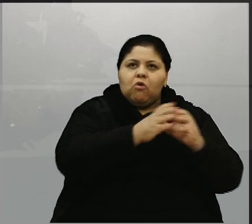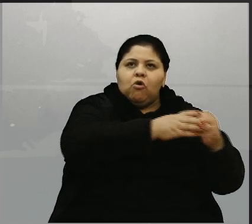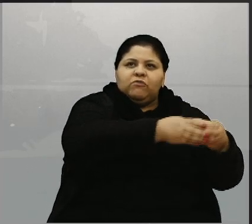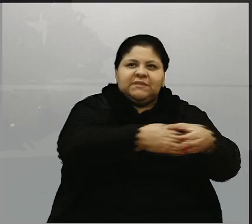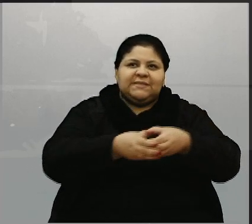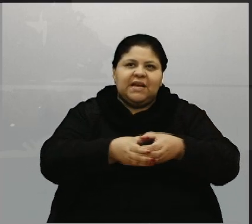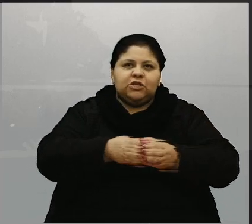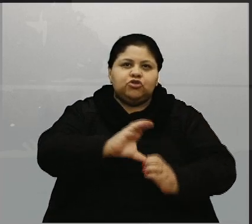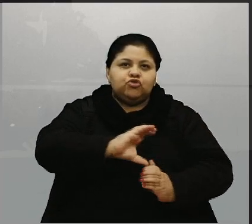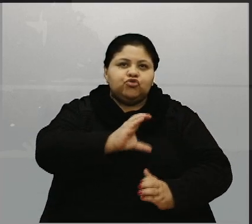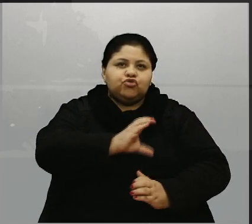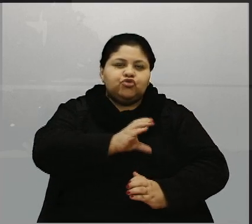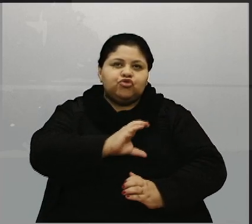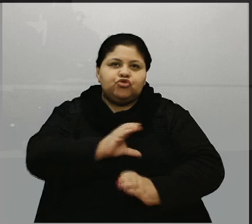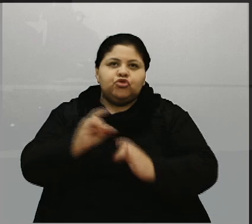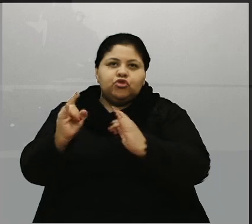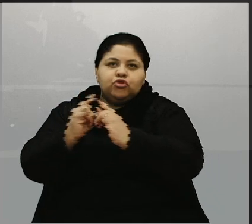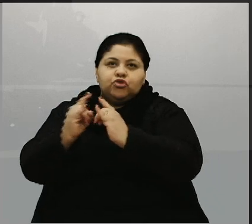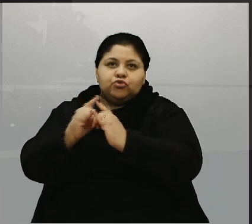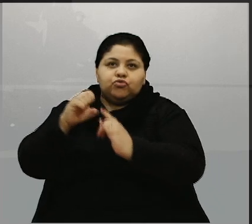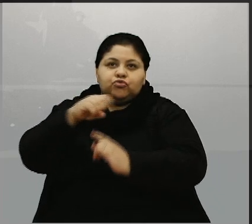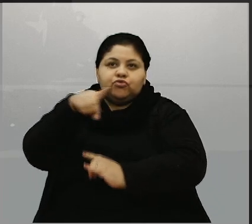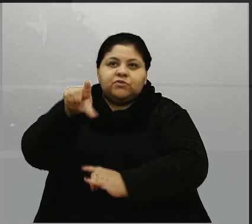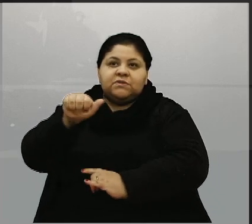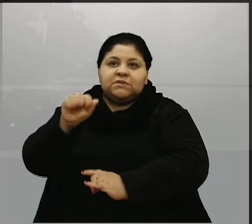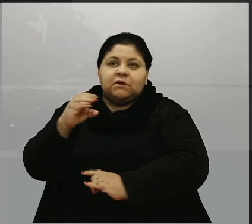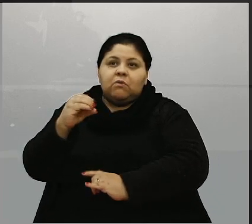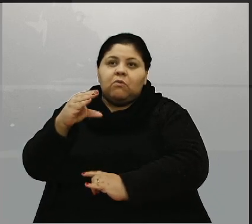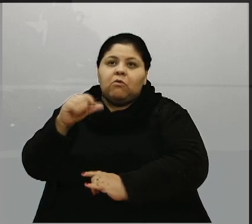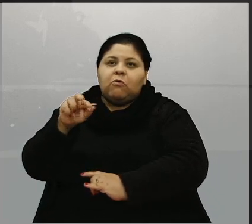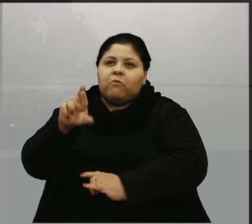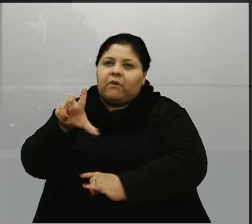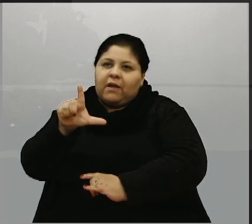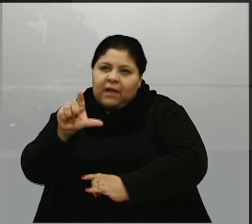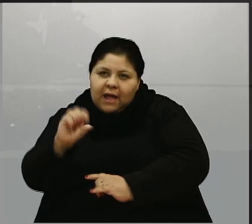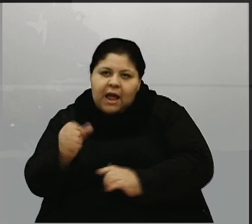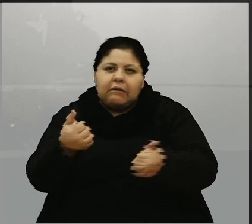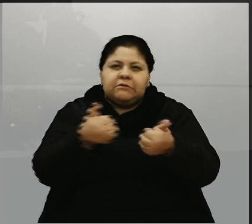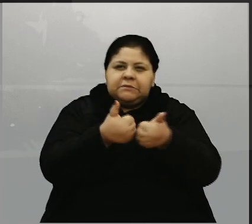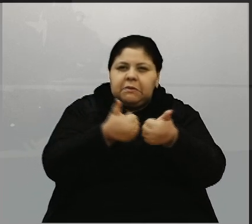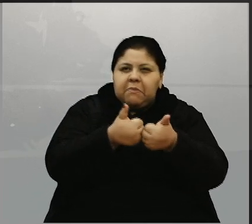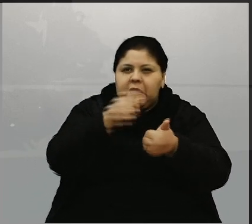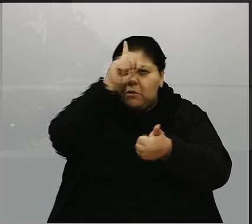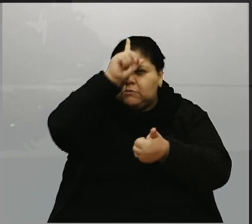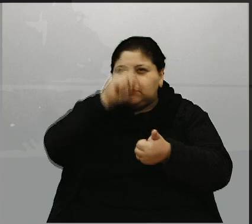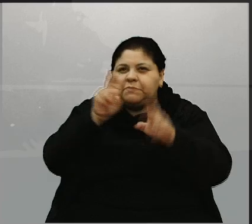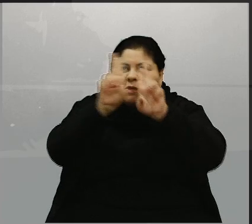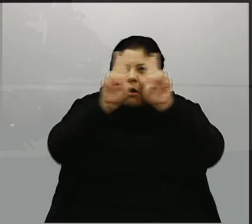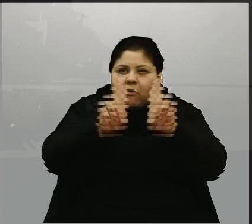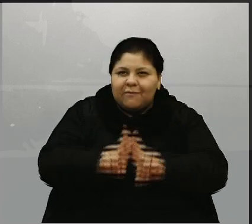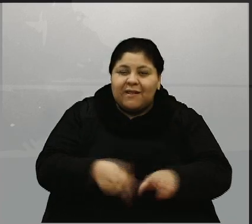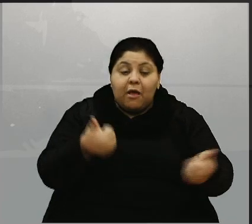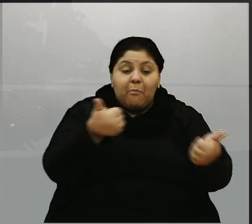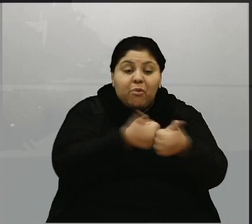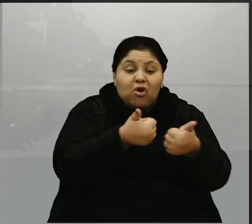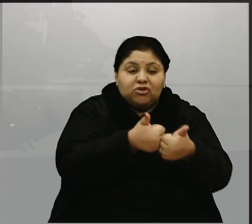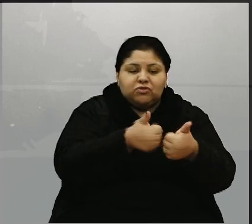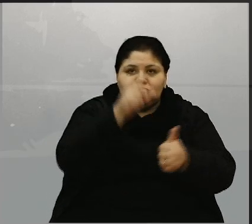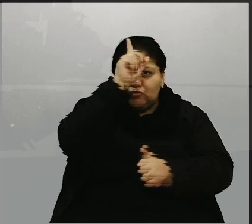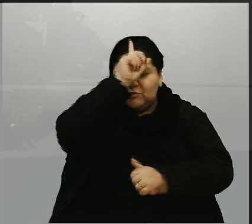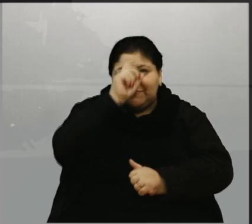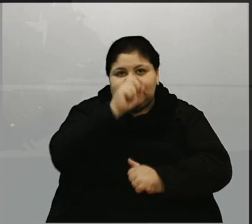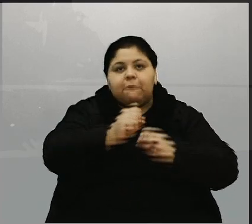e o Instituto São Carlos e o Hospital da Unimed. Por que nos preocupa isso? Porque é muito próximo de um hospital que tem um movimento muito